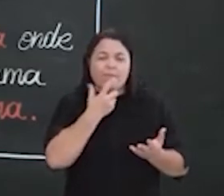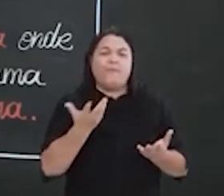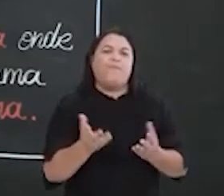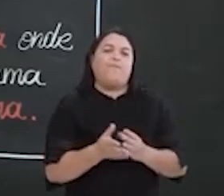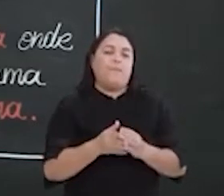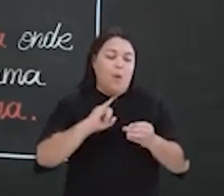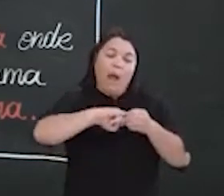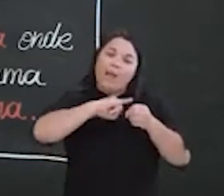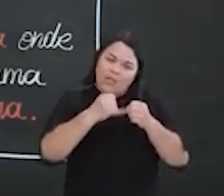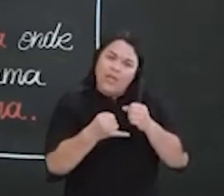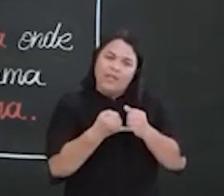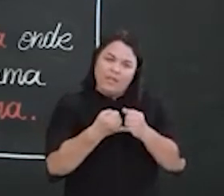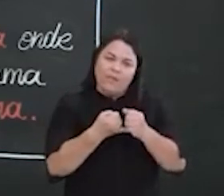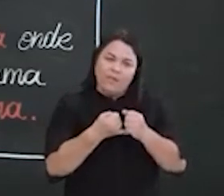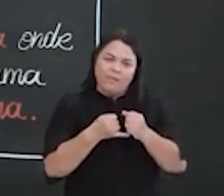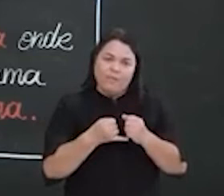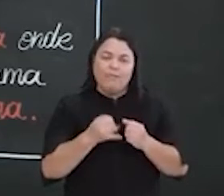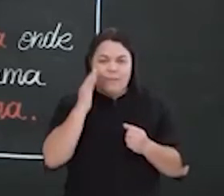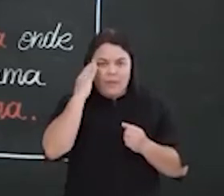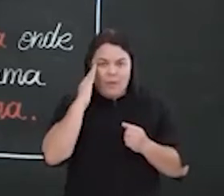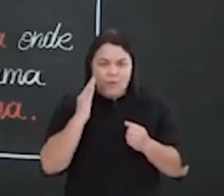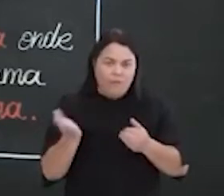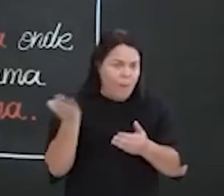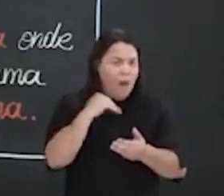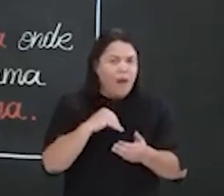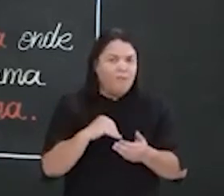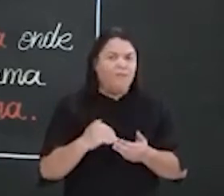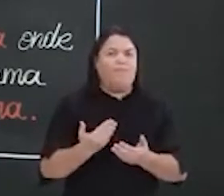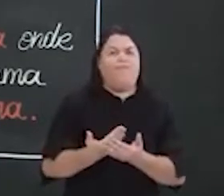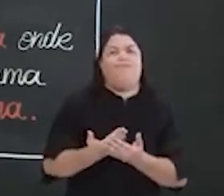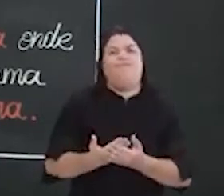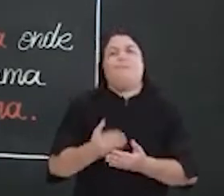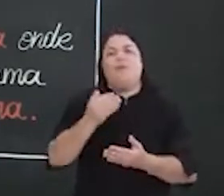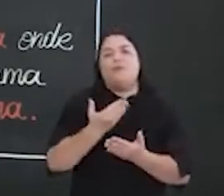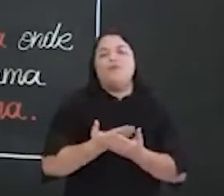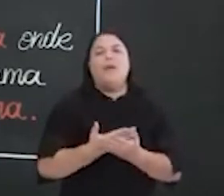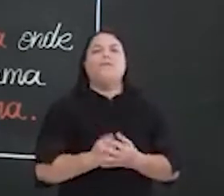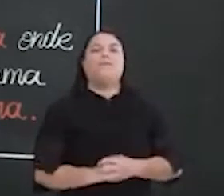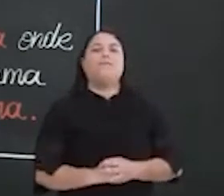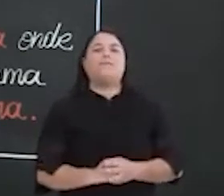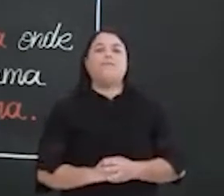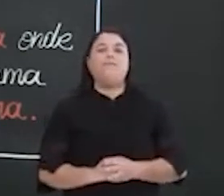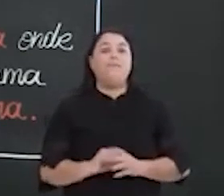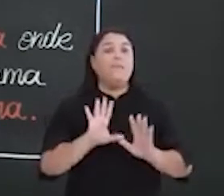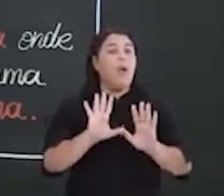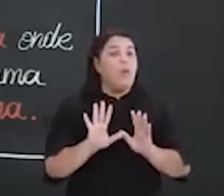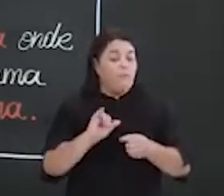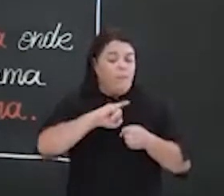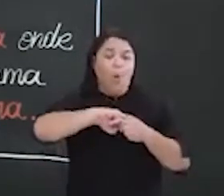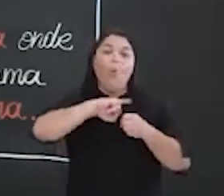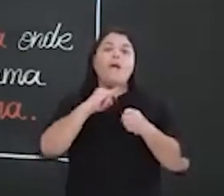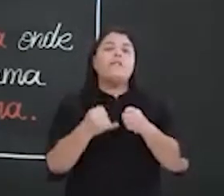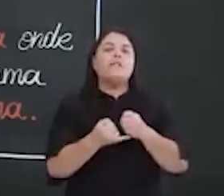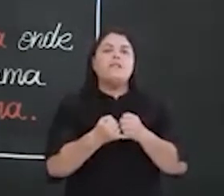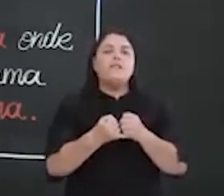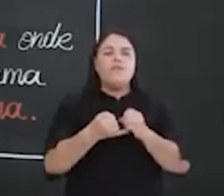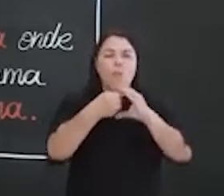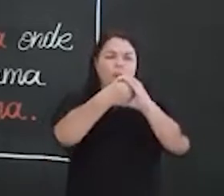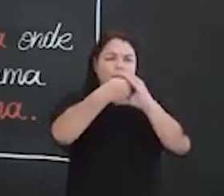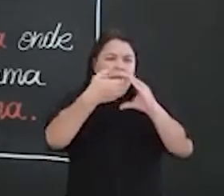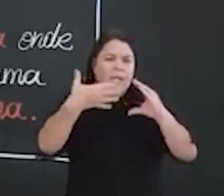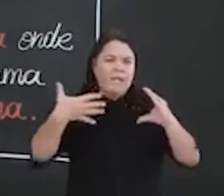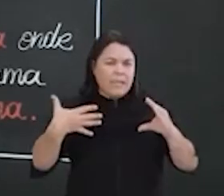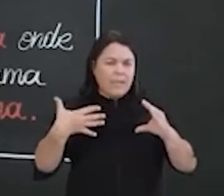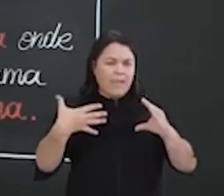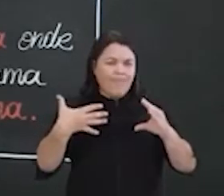expressão adjetiva. Vamos começar a compreender essa classe? Olha só. Partindo da ideia, então, de que a função do adjetivo é uma função de